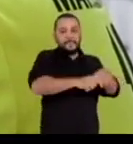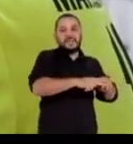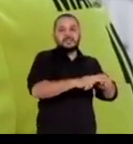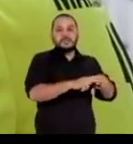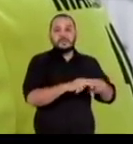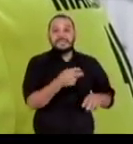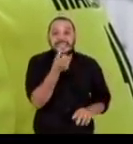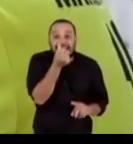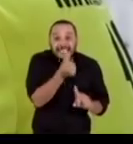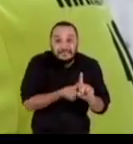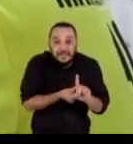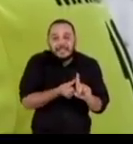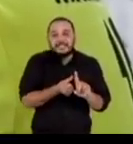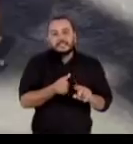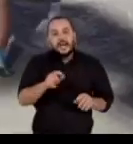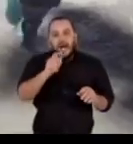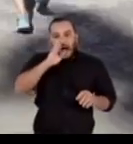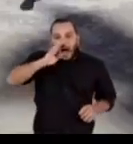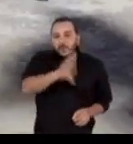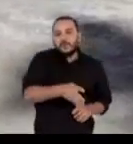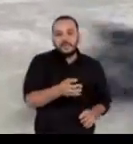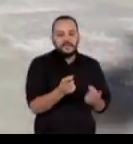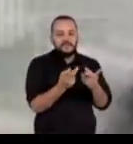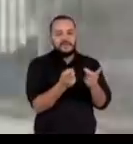meses preso por tráfico de drogas.